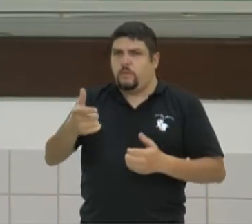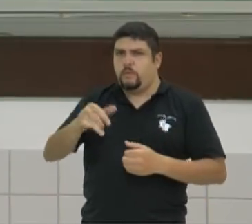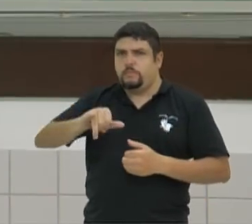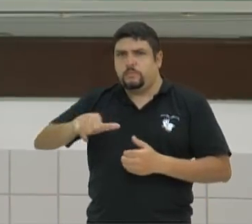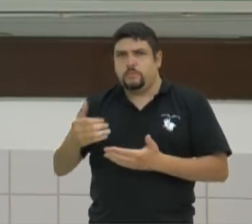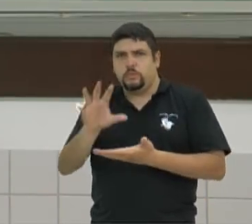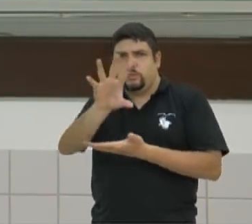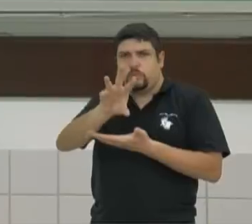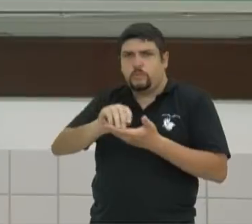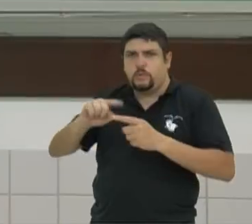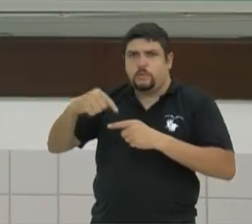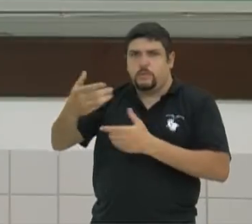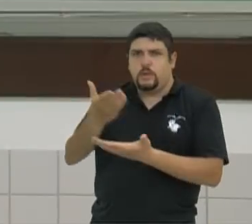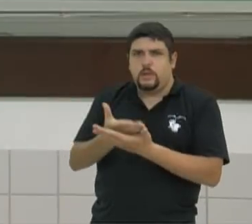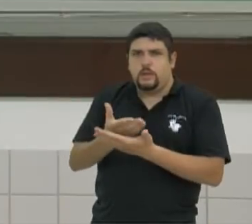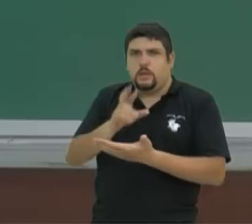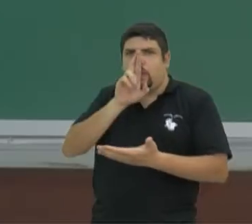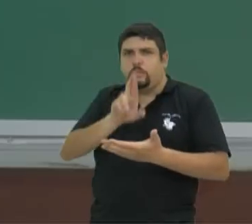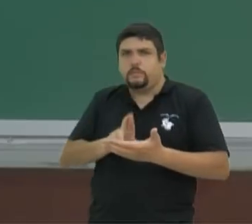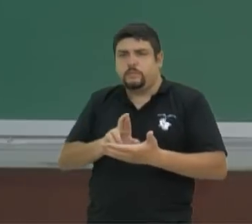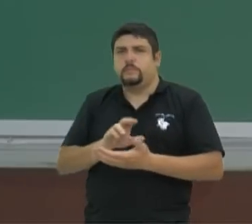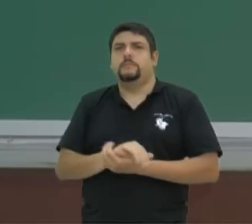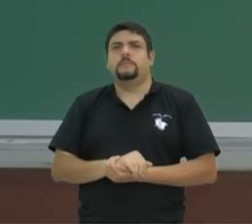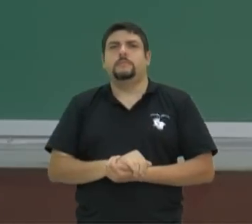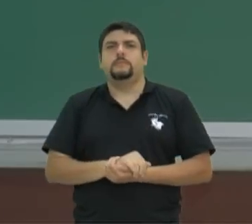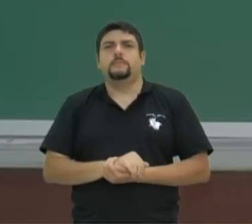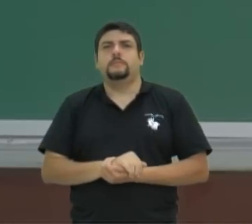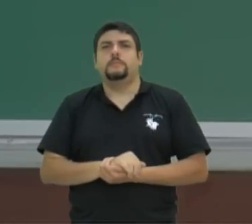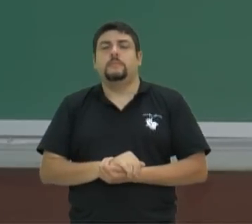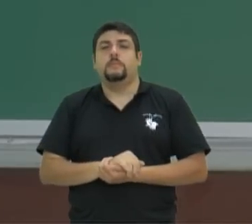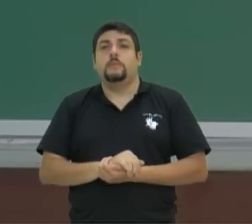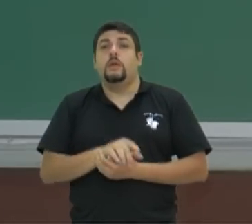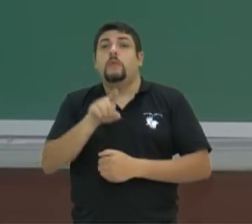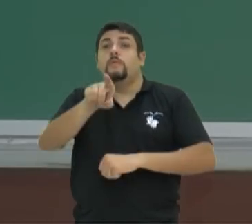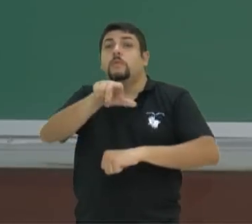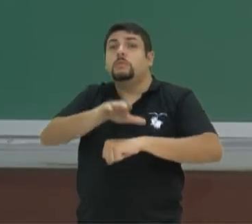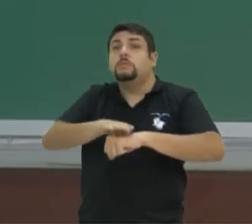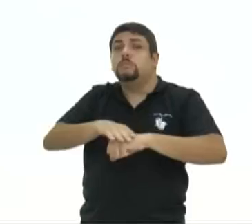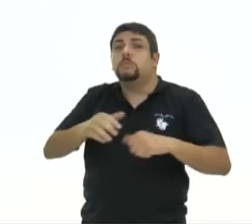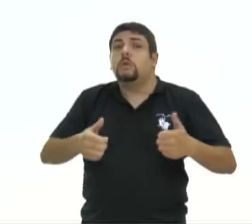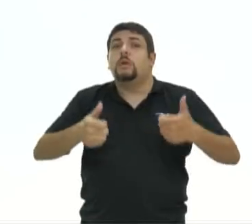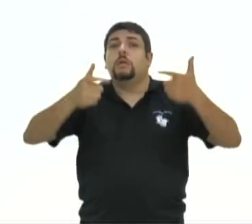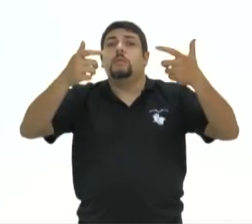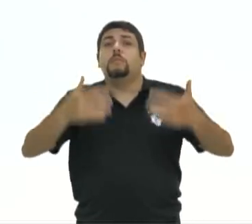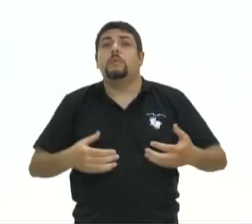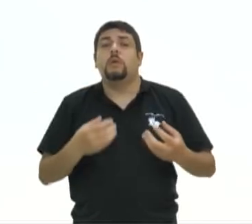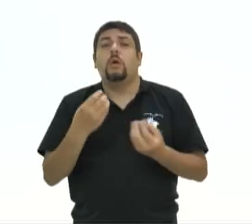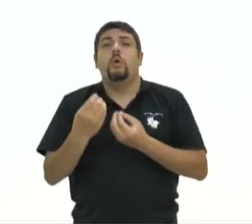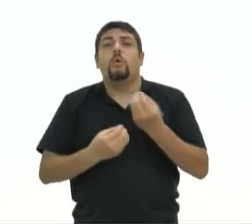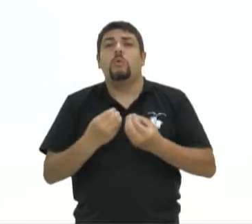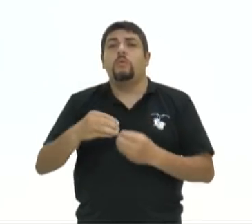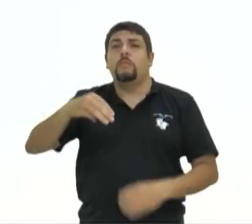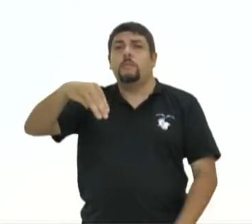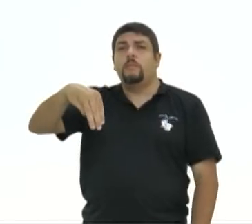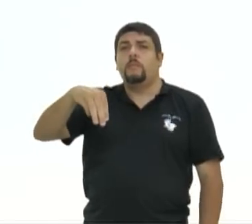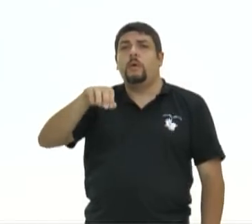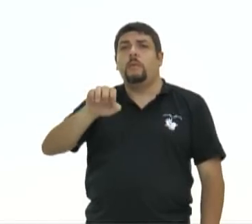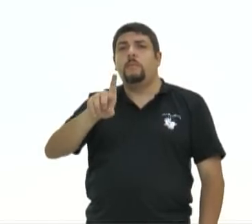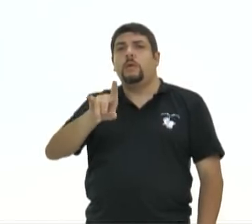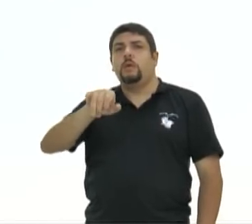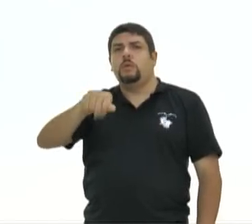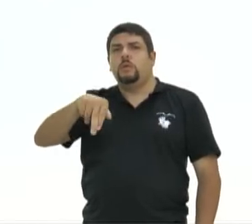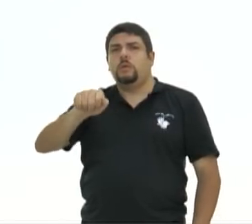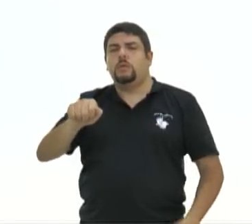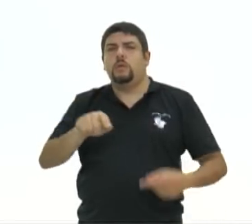trazer a resposta na próxima aula. Olha só. Explique com suas palavras como determinamos a mediana, quando o rol possui quantidade